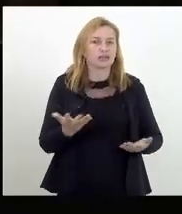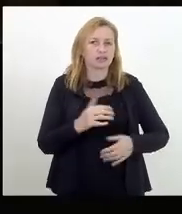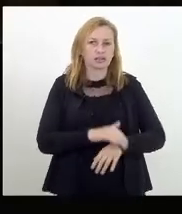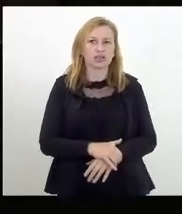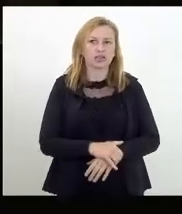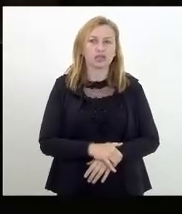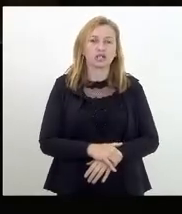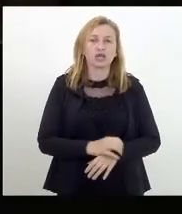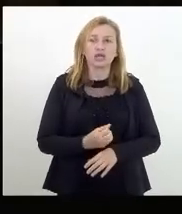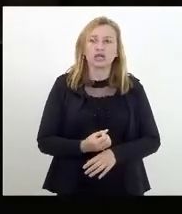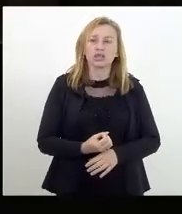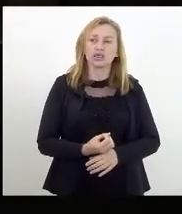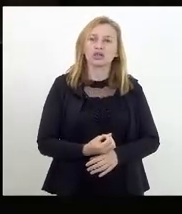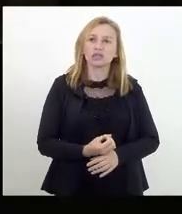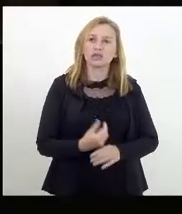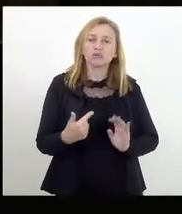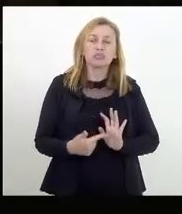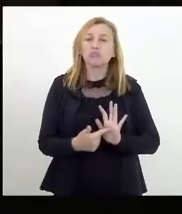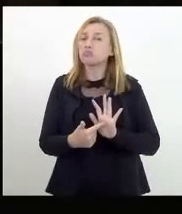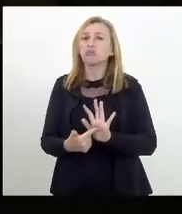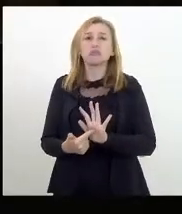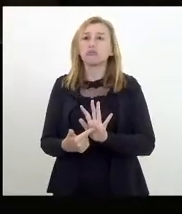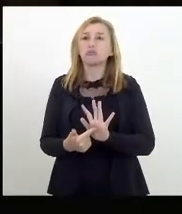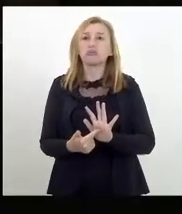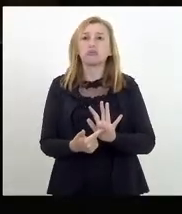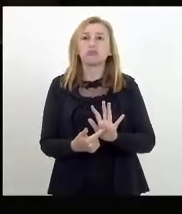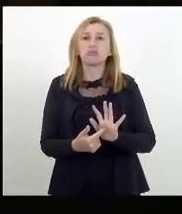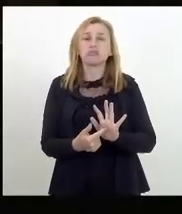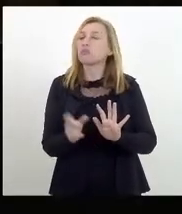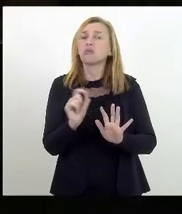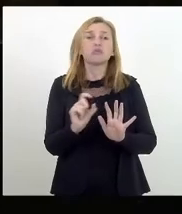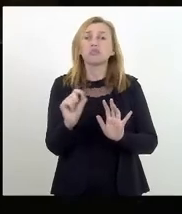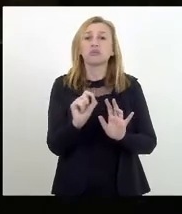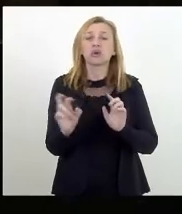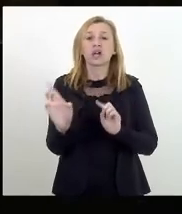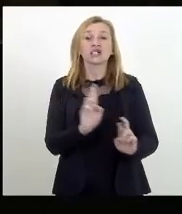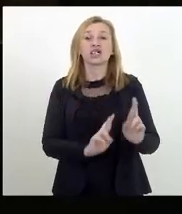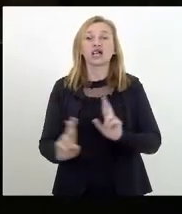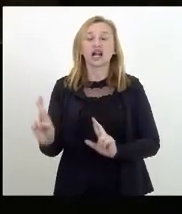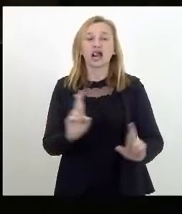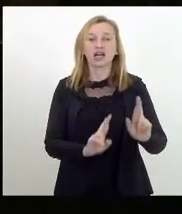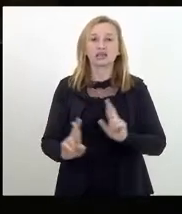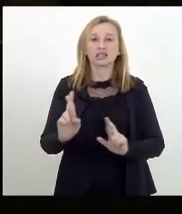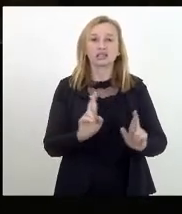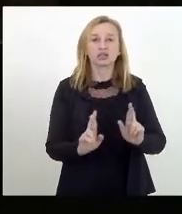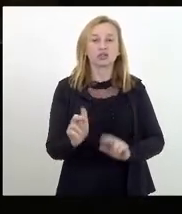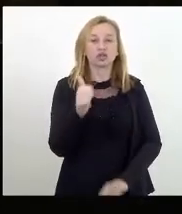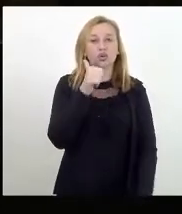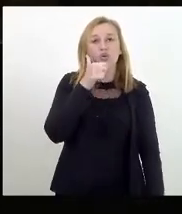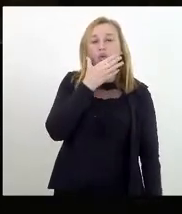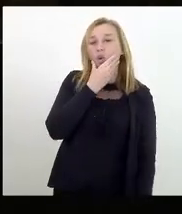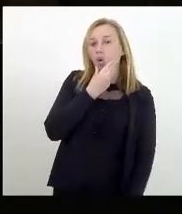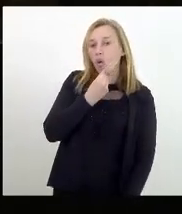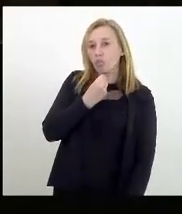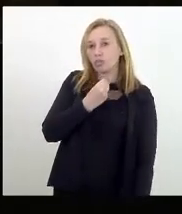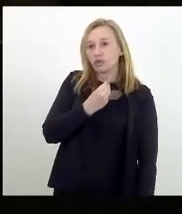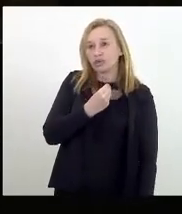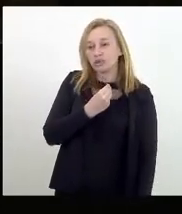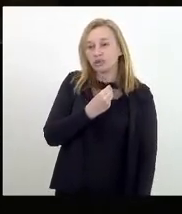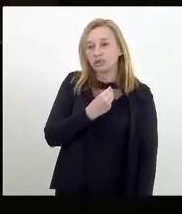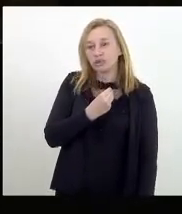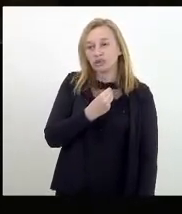O que é isso pressão e as relações entre o homem e